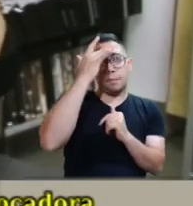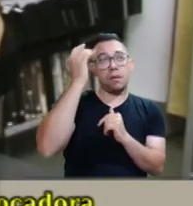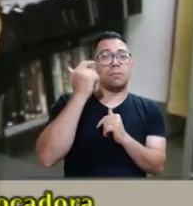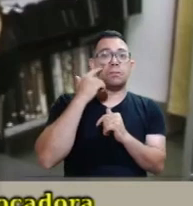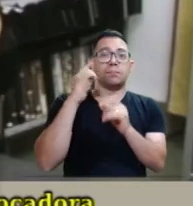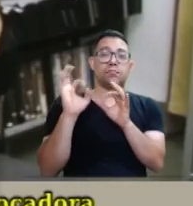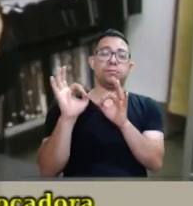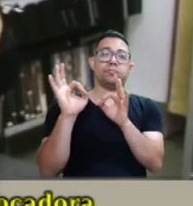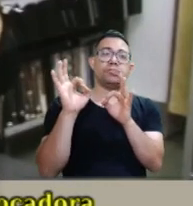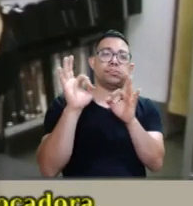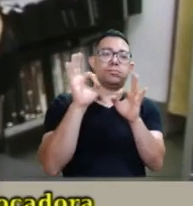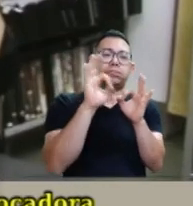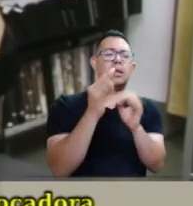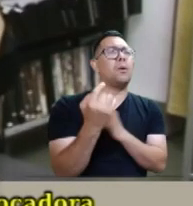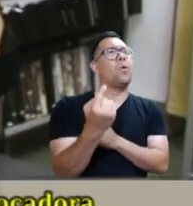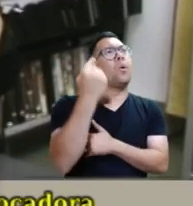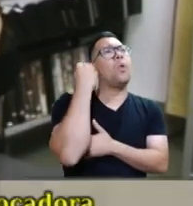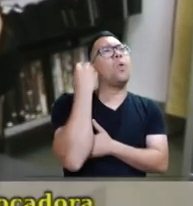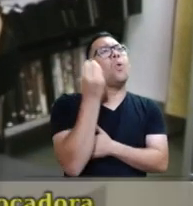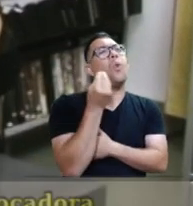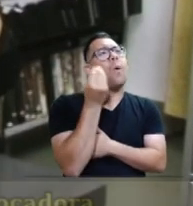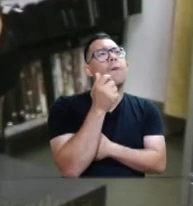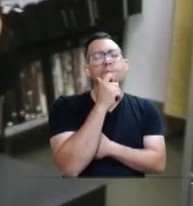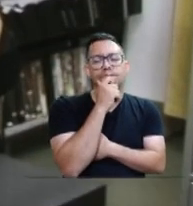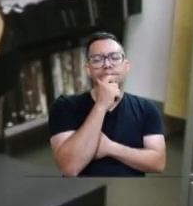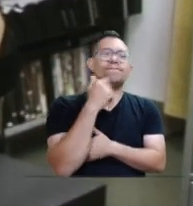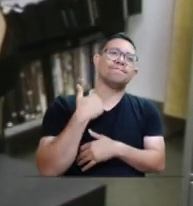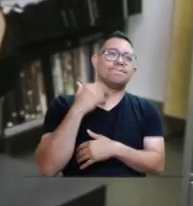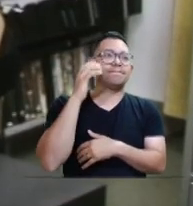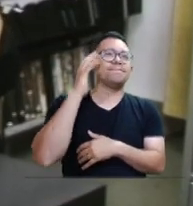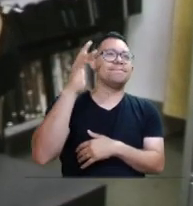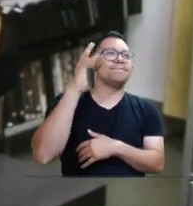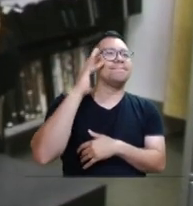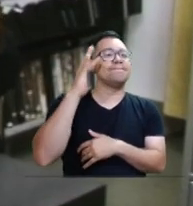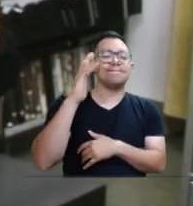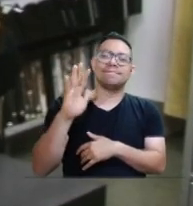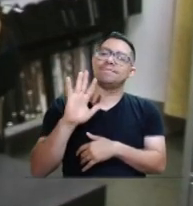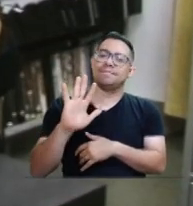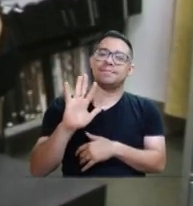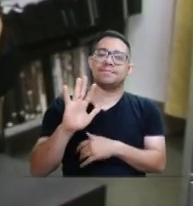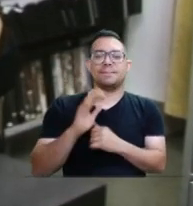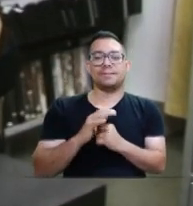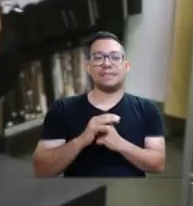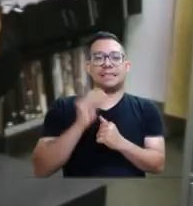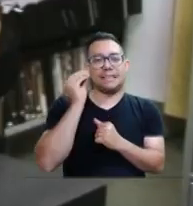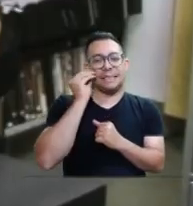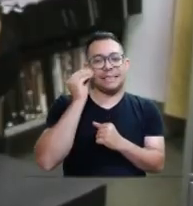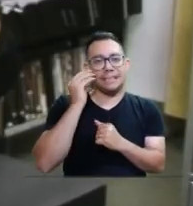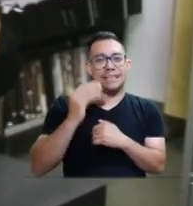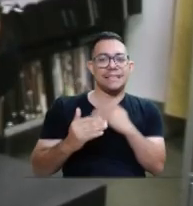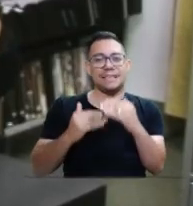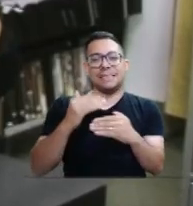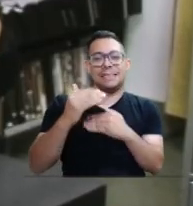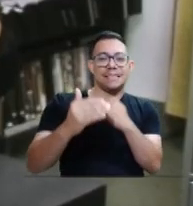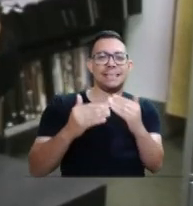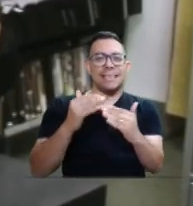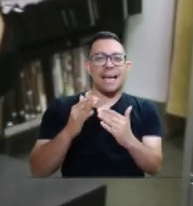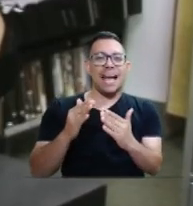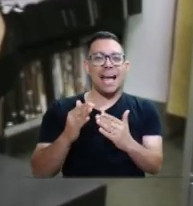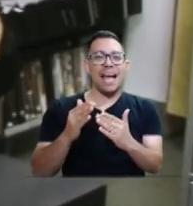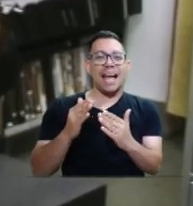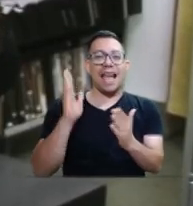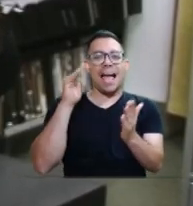para a posteridade, para o pessoal ver, né, como era. Sei lá, eu tenho esse idealismo, mas